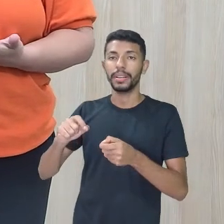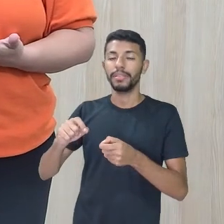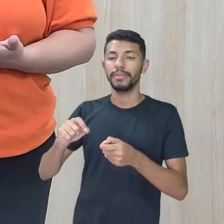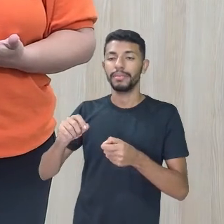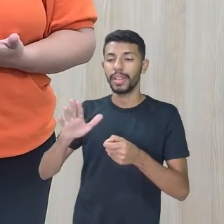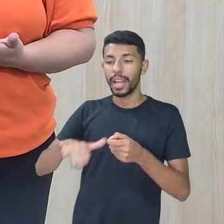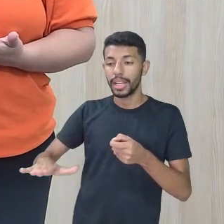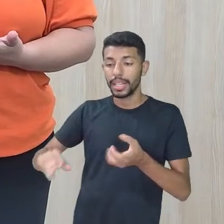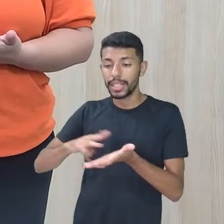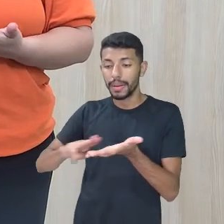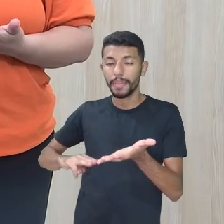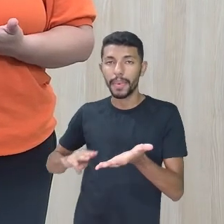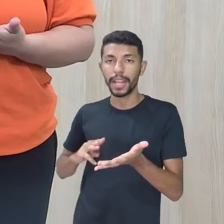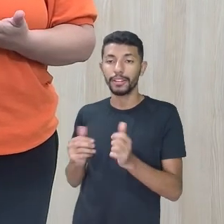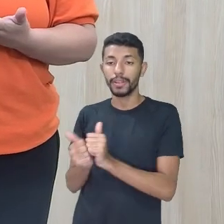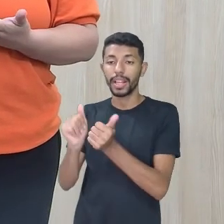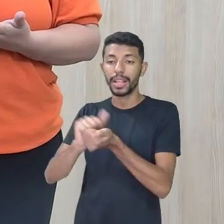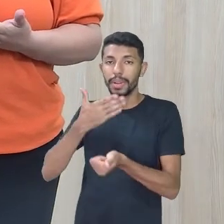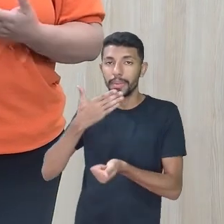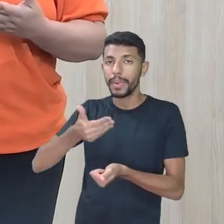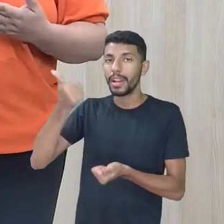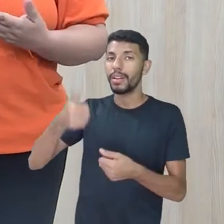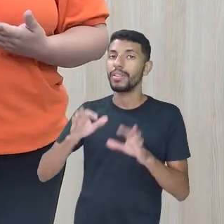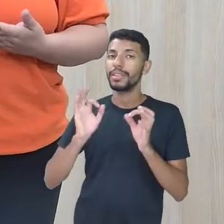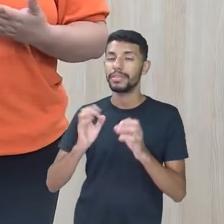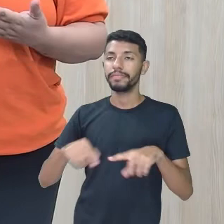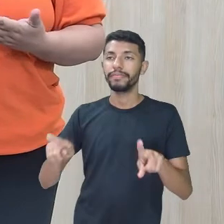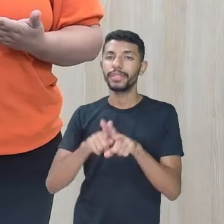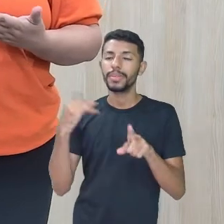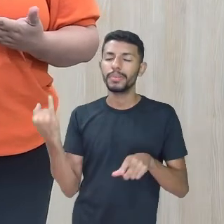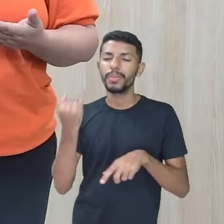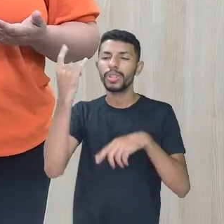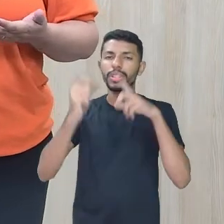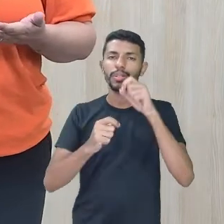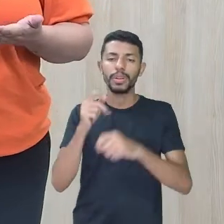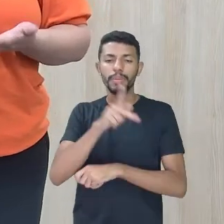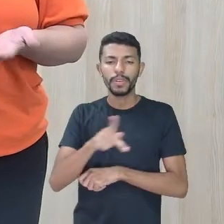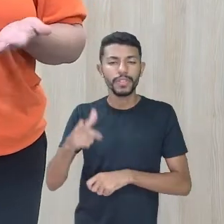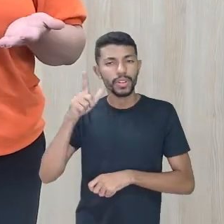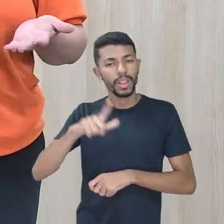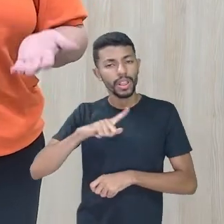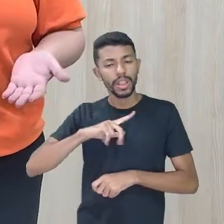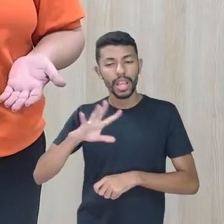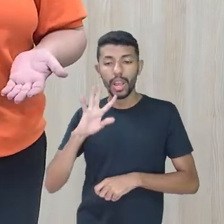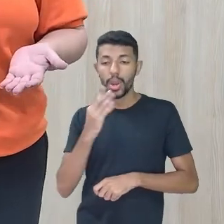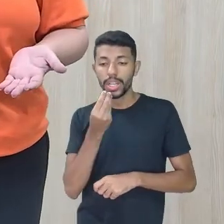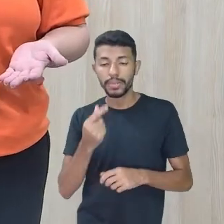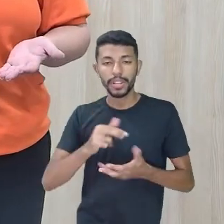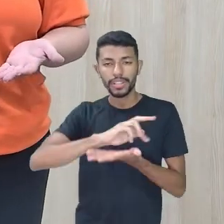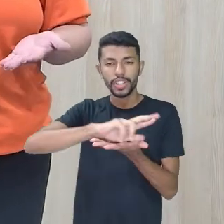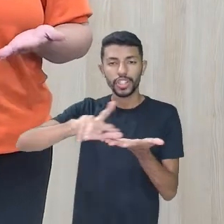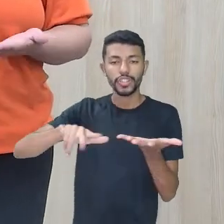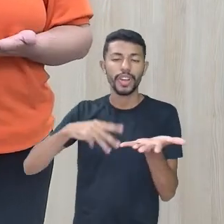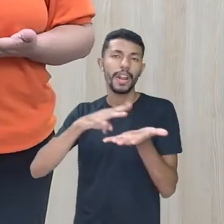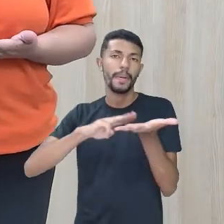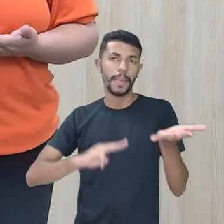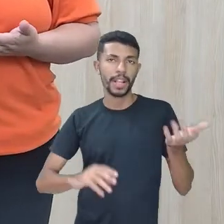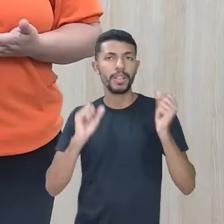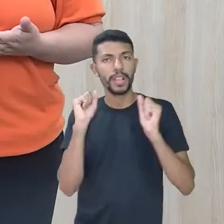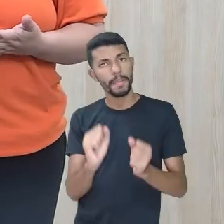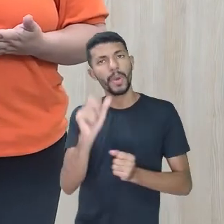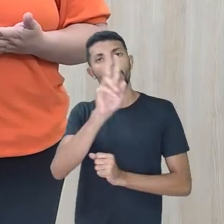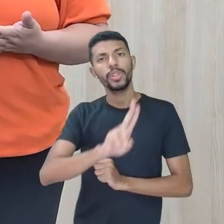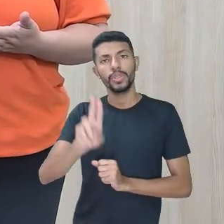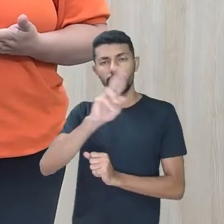criança se adapta. E é importante que o professor tenha conhecimento dos vários métodos que podem ser utilizados com